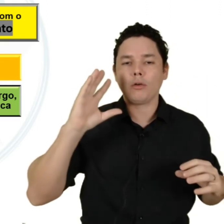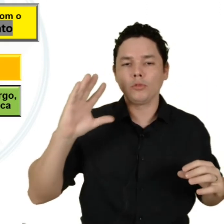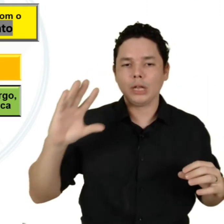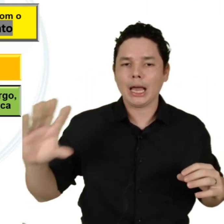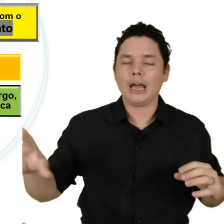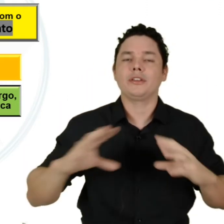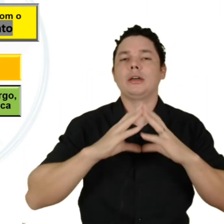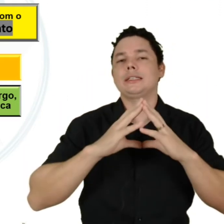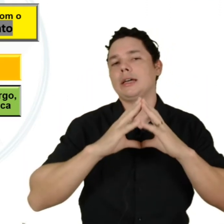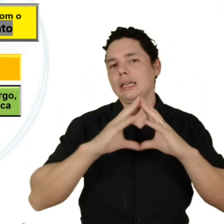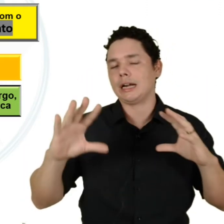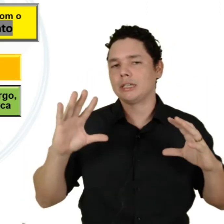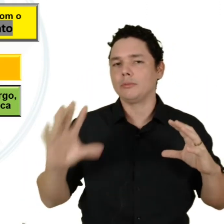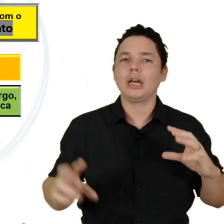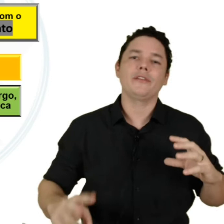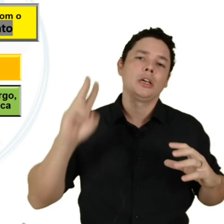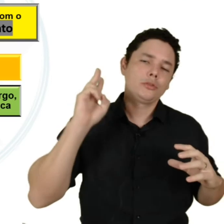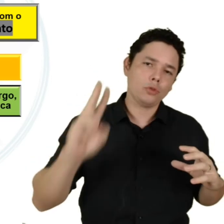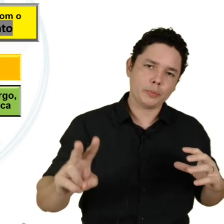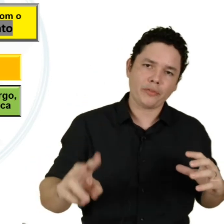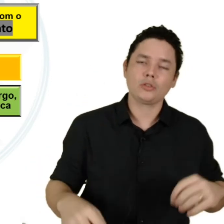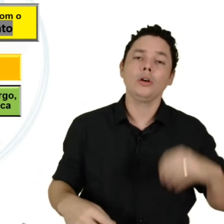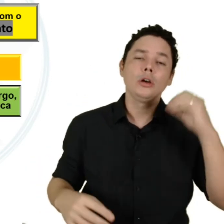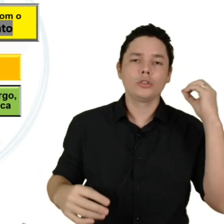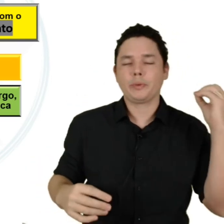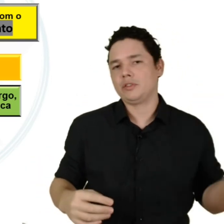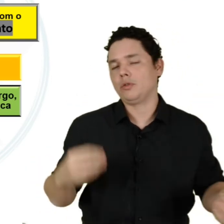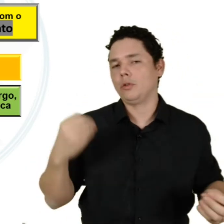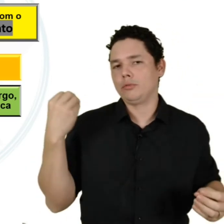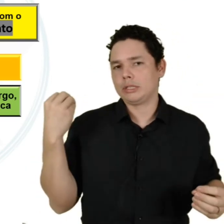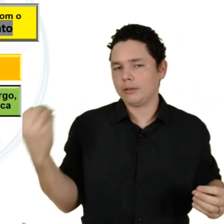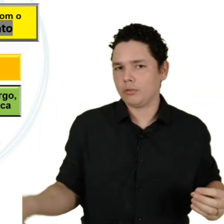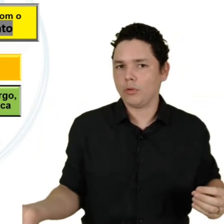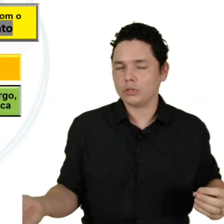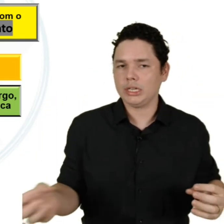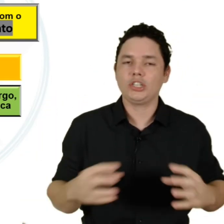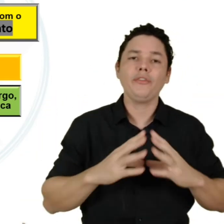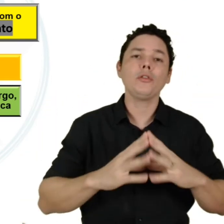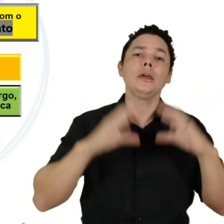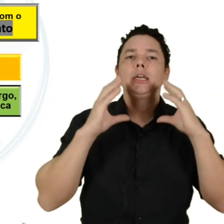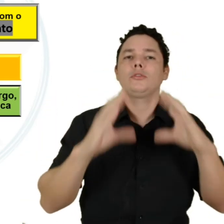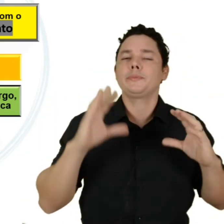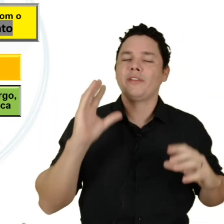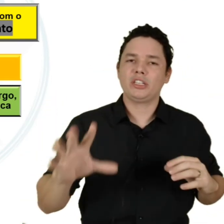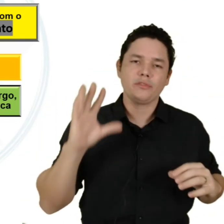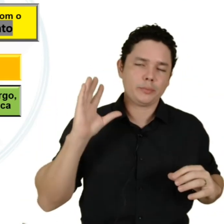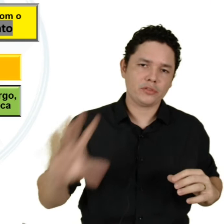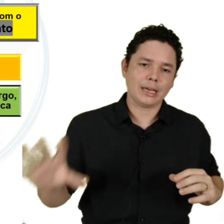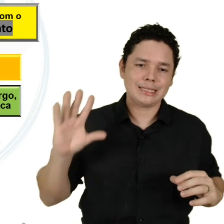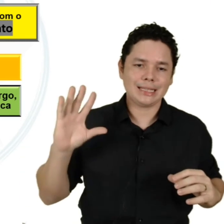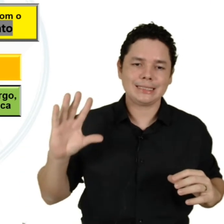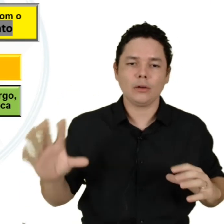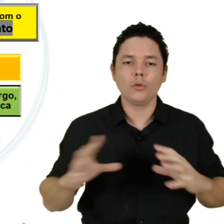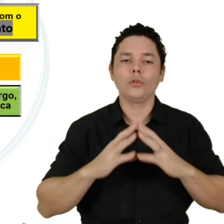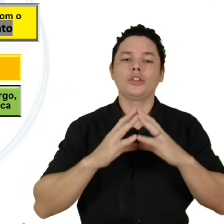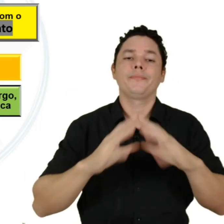cargos acumuláveis. Quais são aqueles cargos acumuláveis? Dois de professor, um de professor e um de técnico ou científico, e dois privativos de